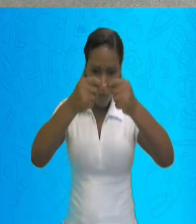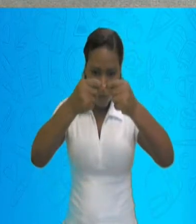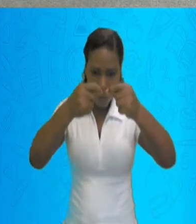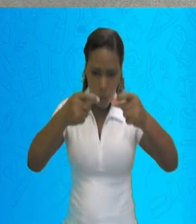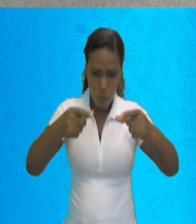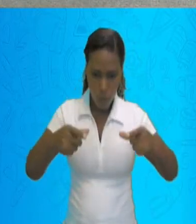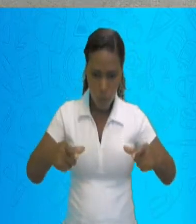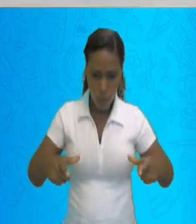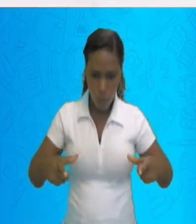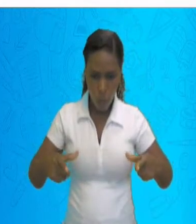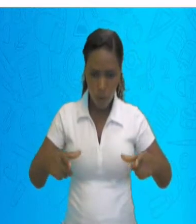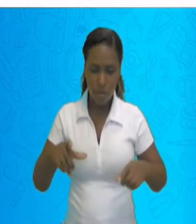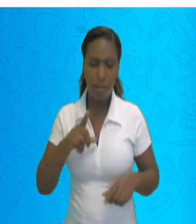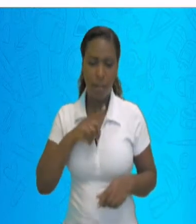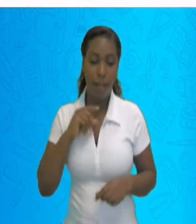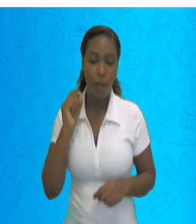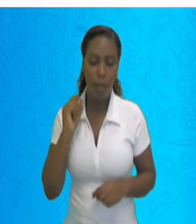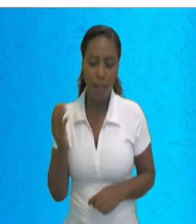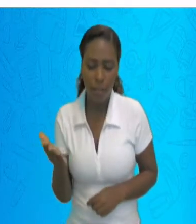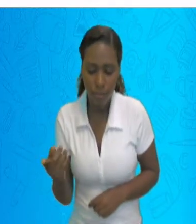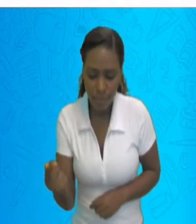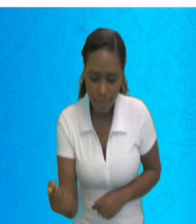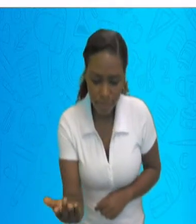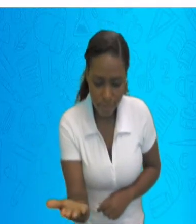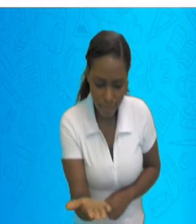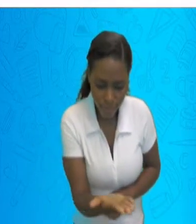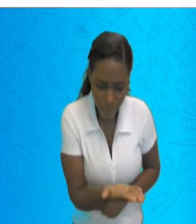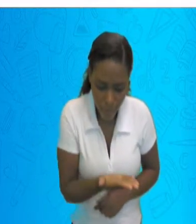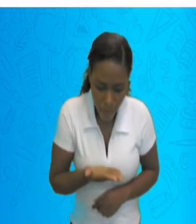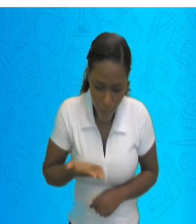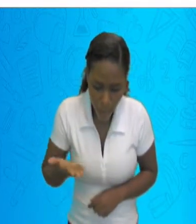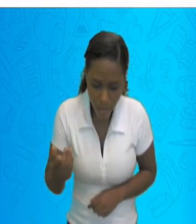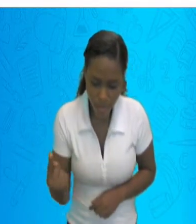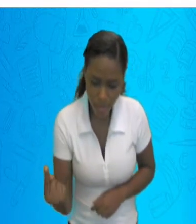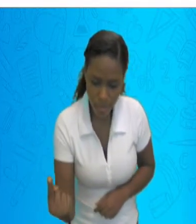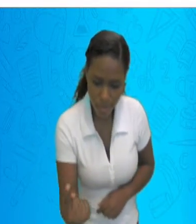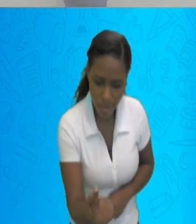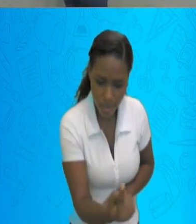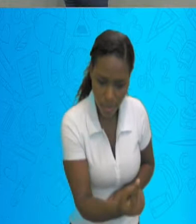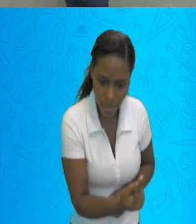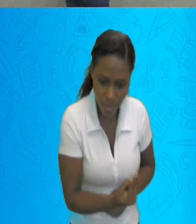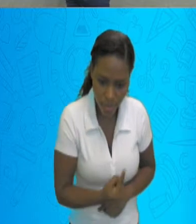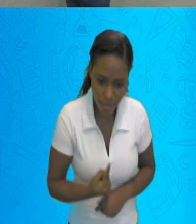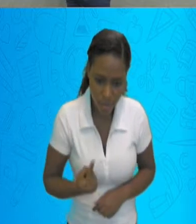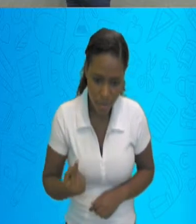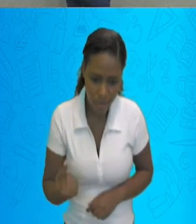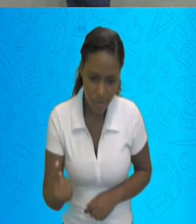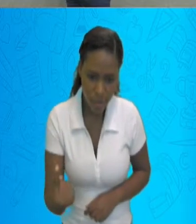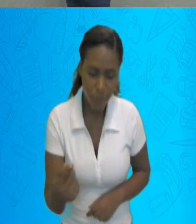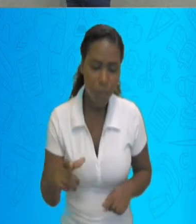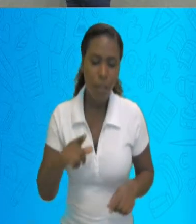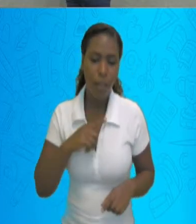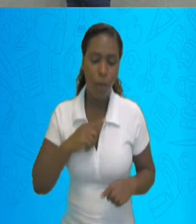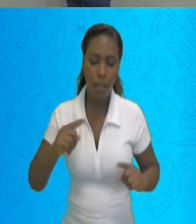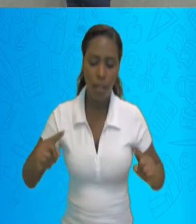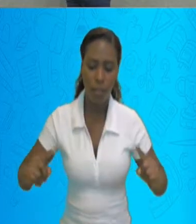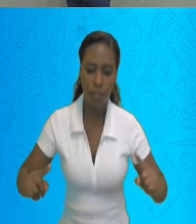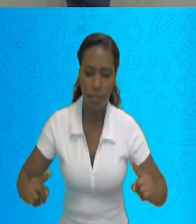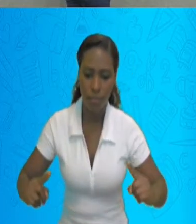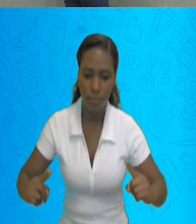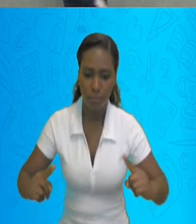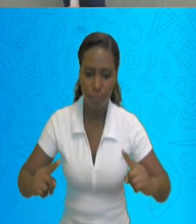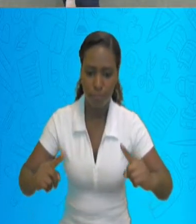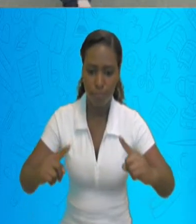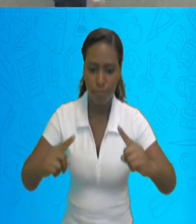e que ele também é formado por segmentos de retas. Então nós temos aqui dois segmentos